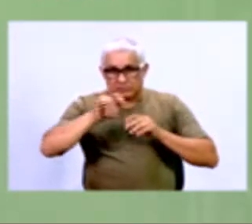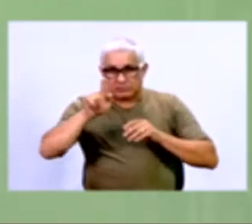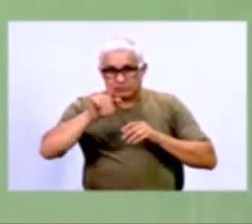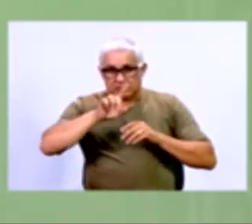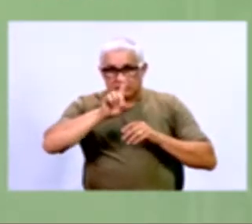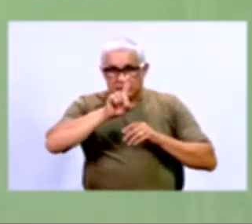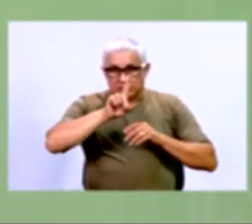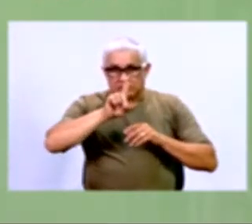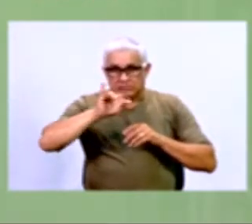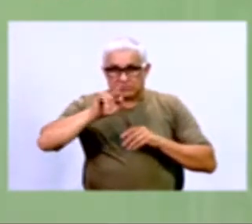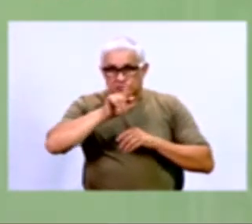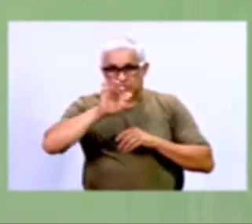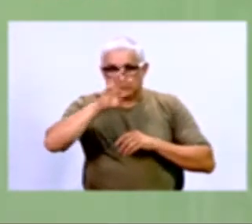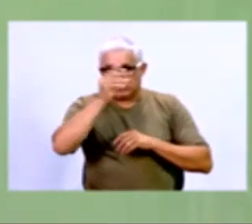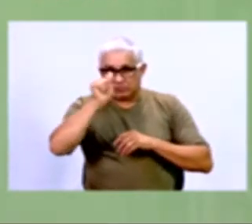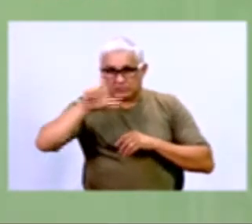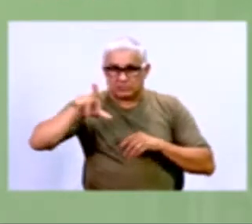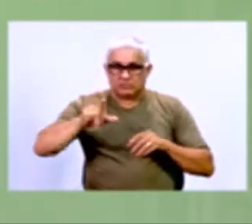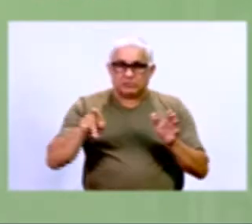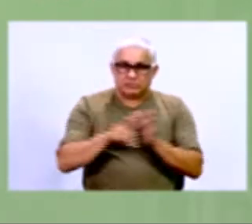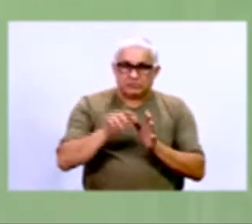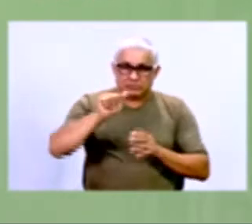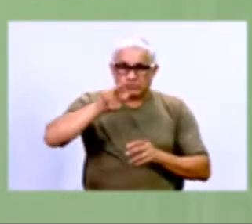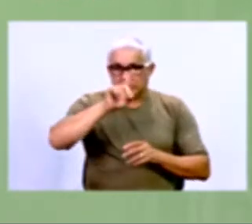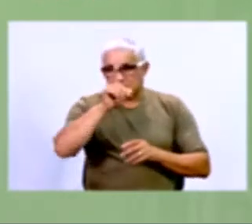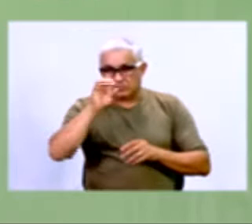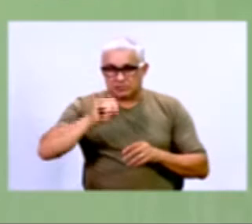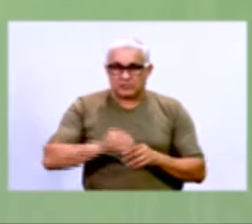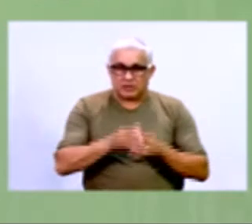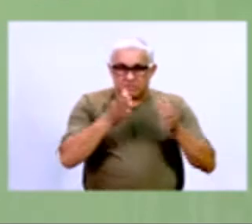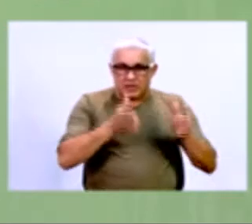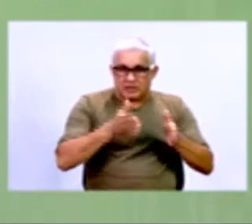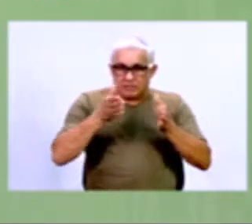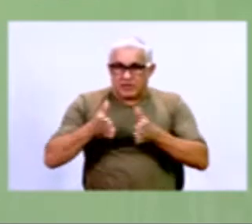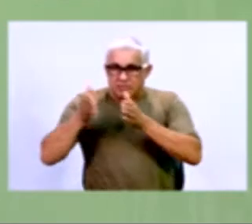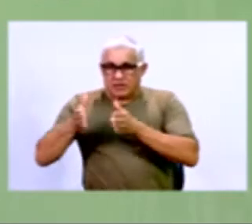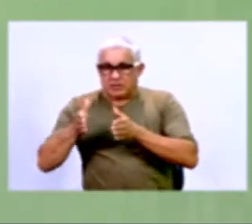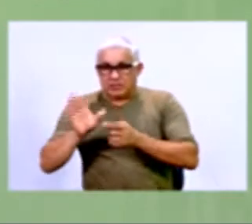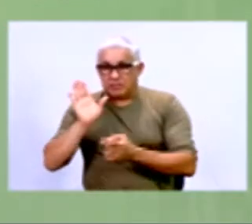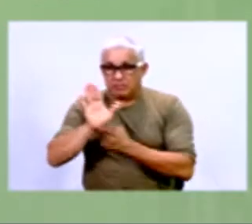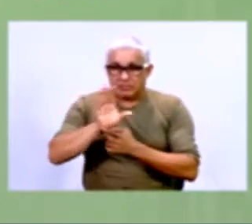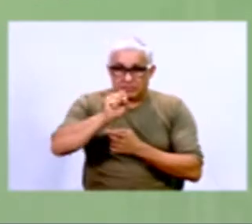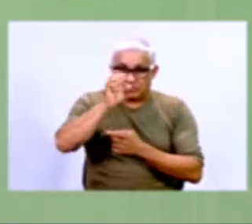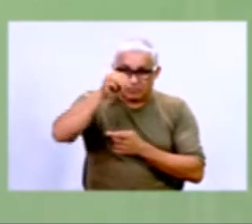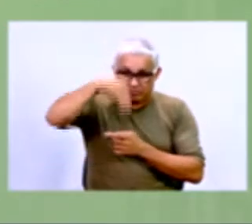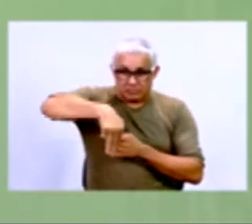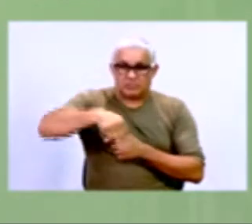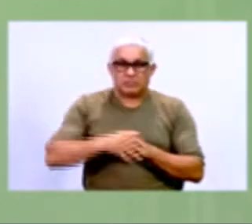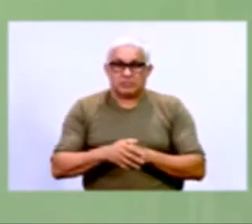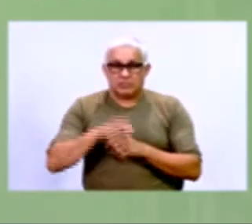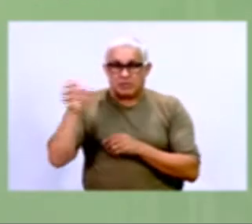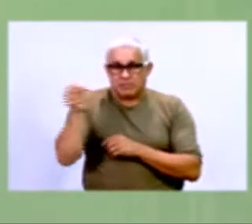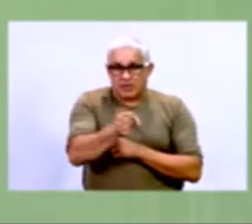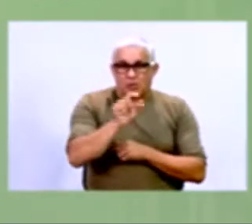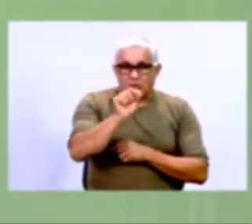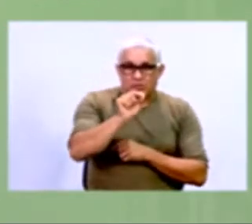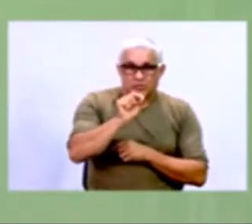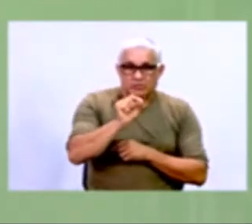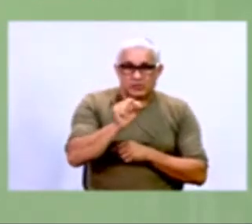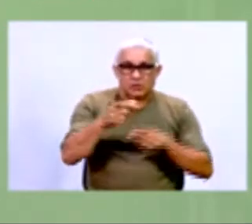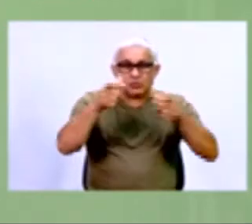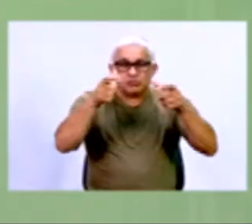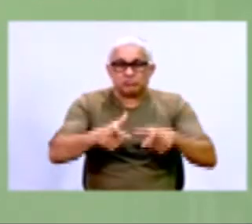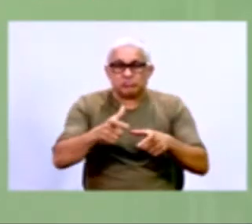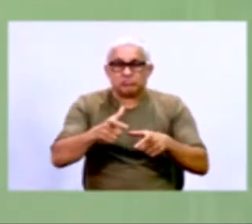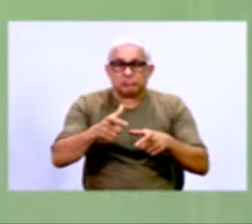áudio. Esse arquivo armazena intervalos regulares de amostras de som, que representam a posição